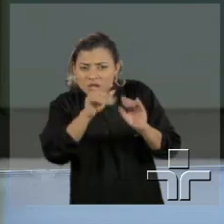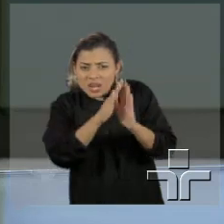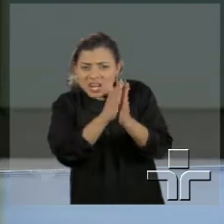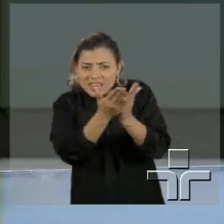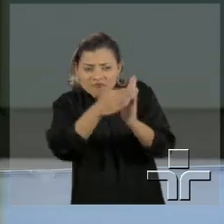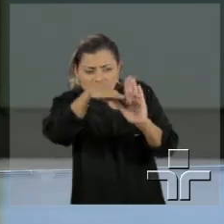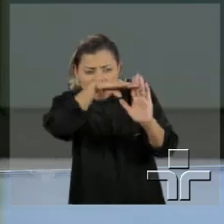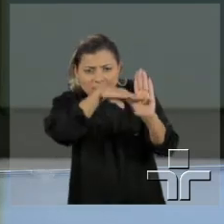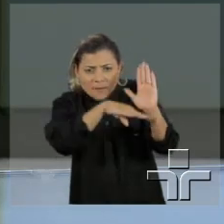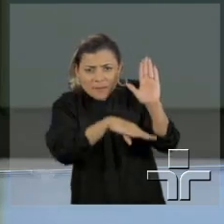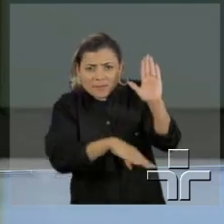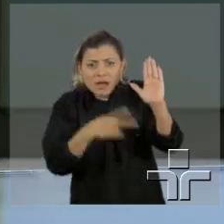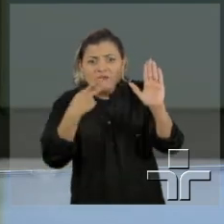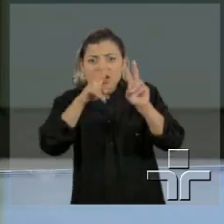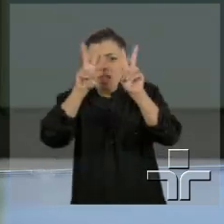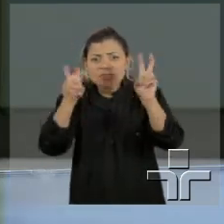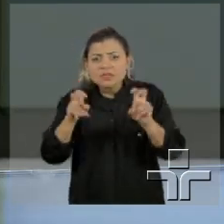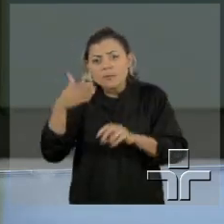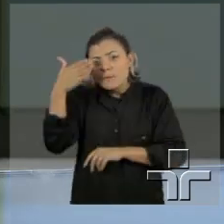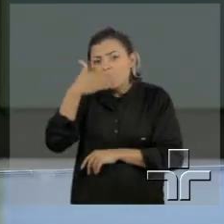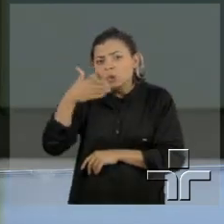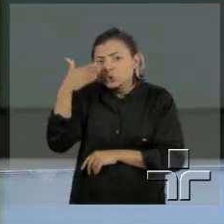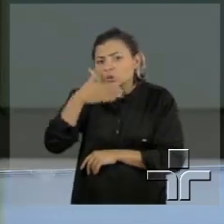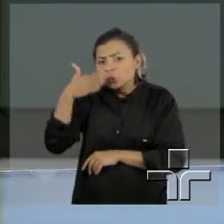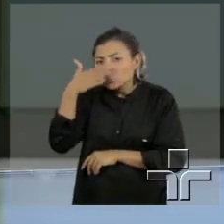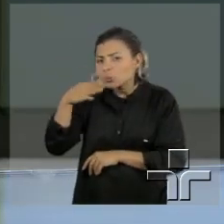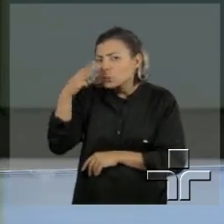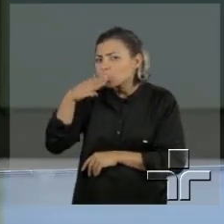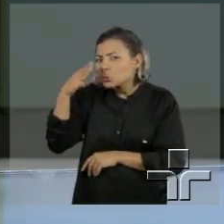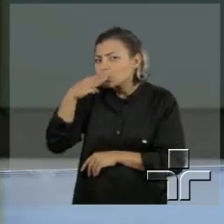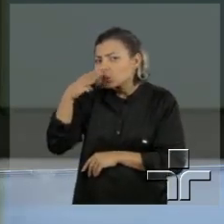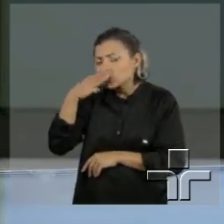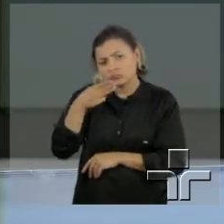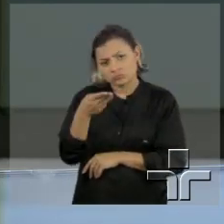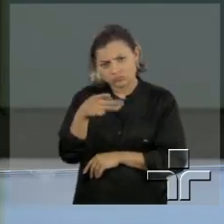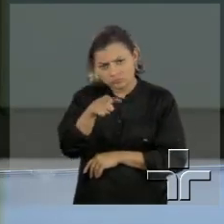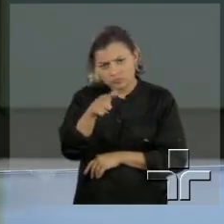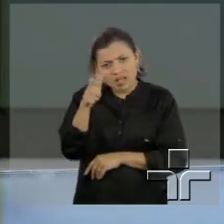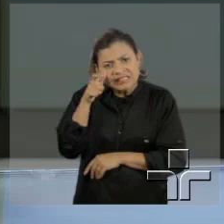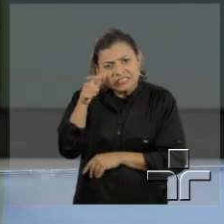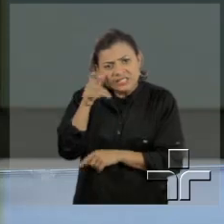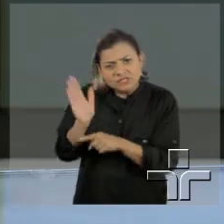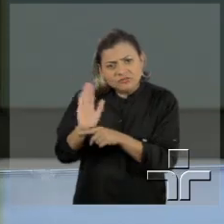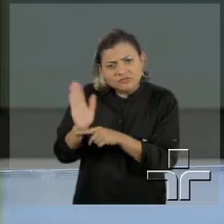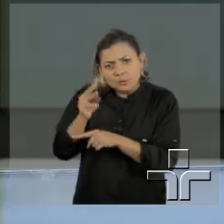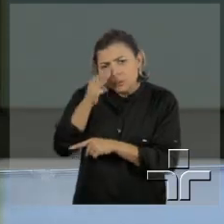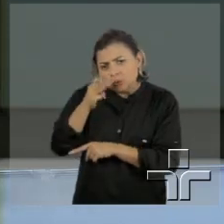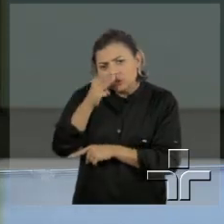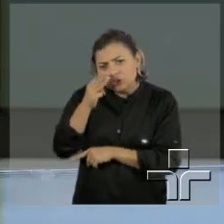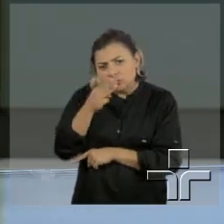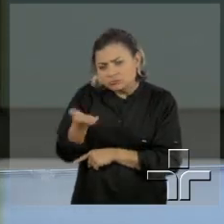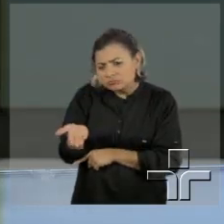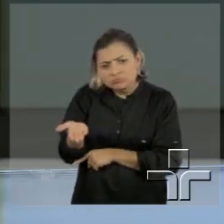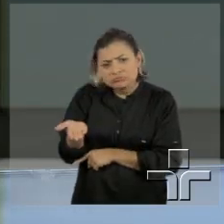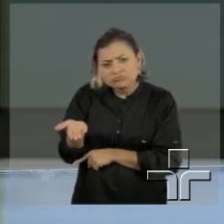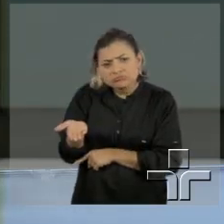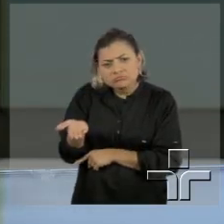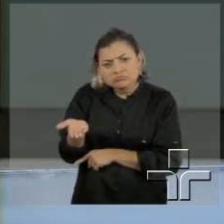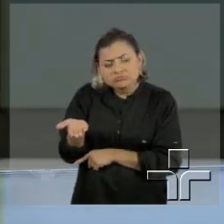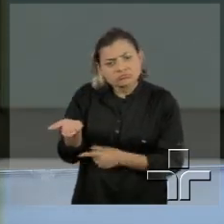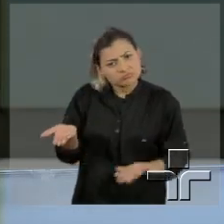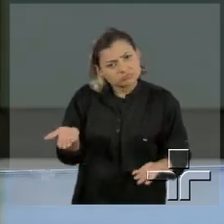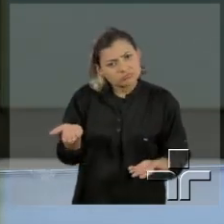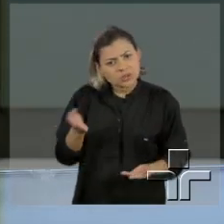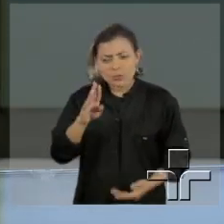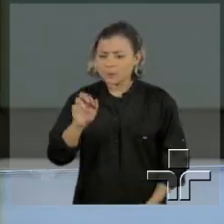que tratam de prostituição. E o que ele estava fazendo assistindo o filme da Bruna Surfistinha? Ele não tem mais nenhum outro filme para assistir. Quer dizer, esse é o